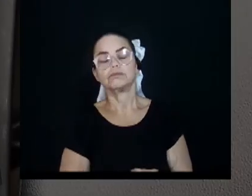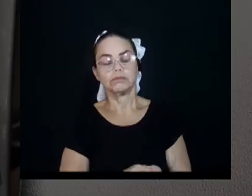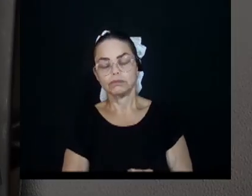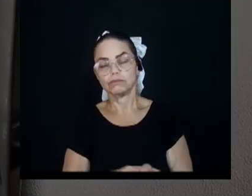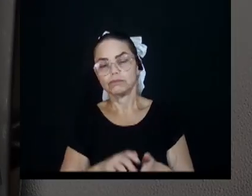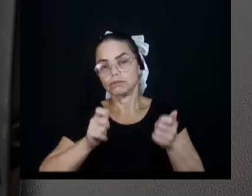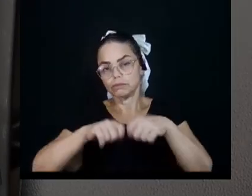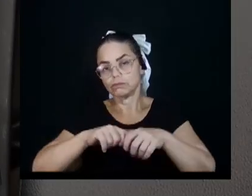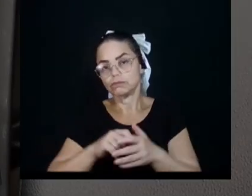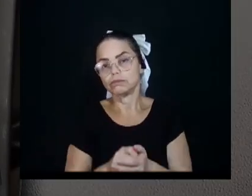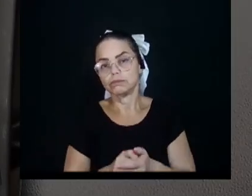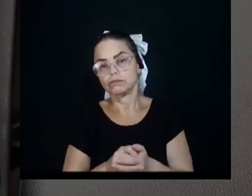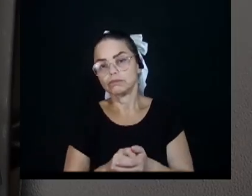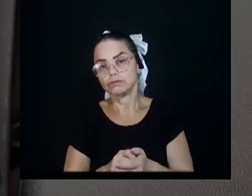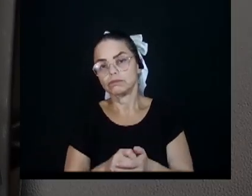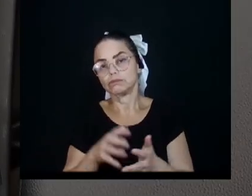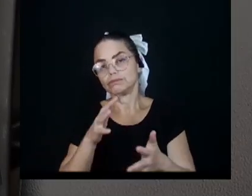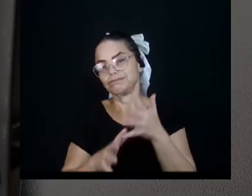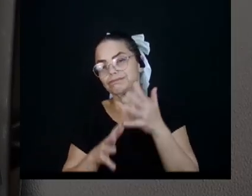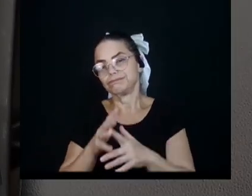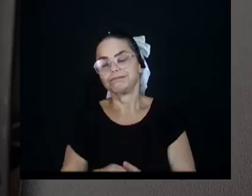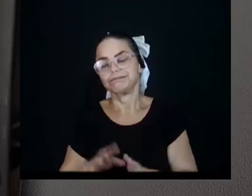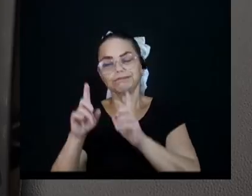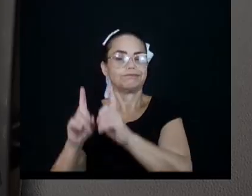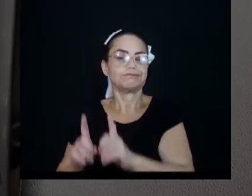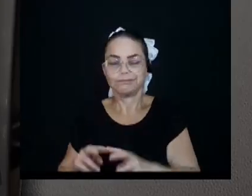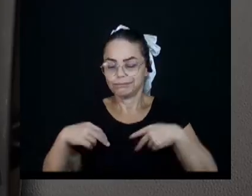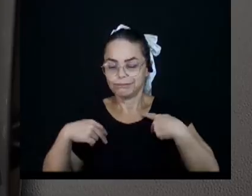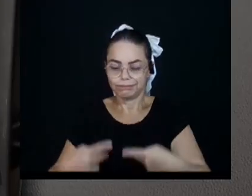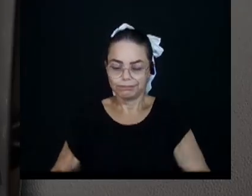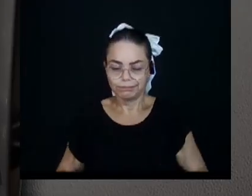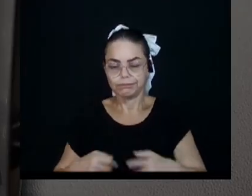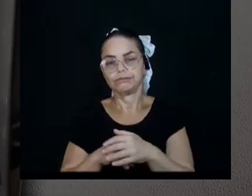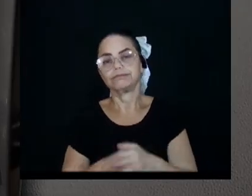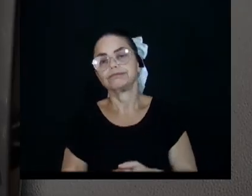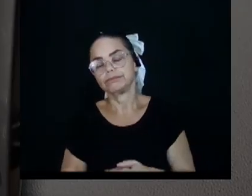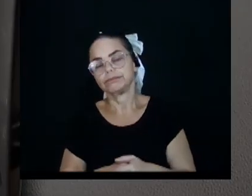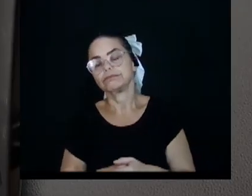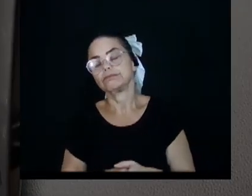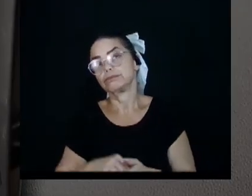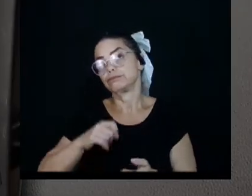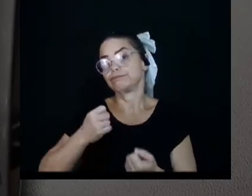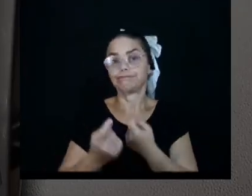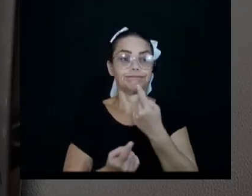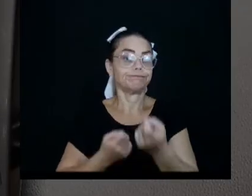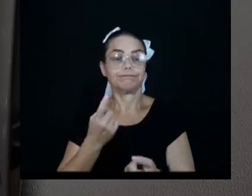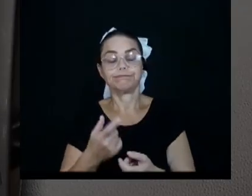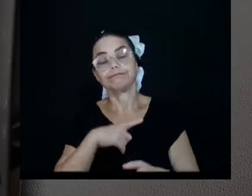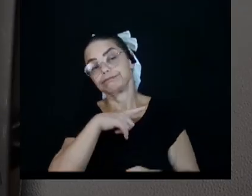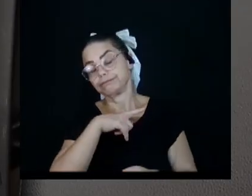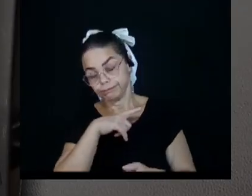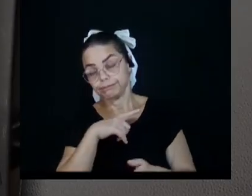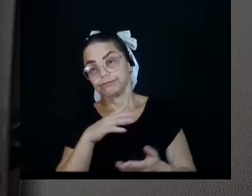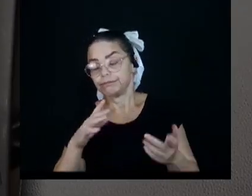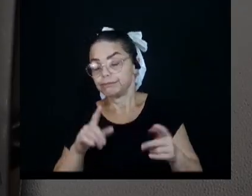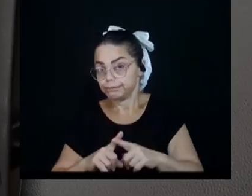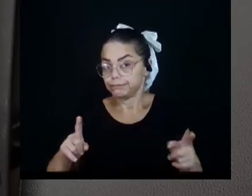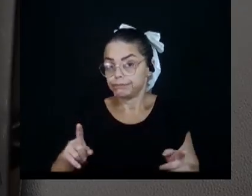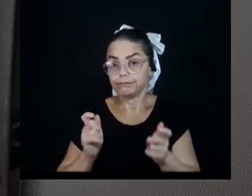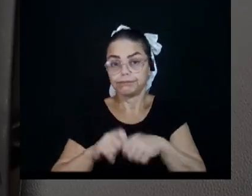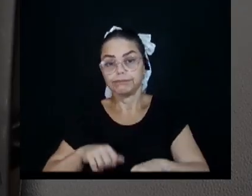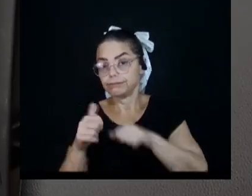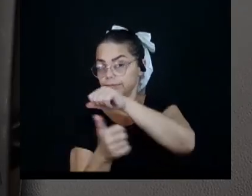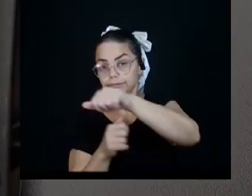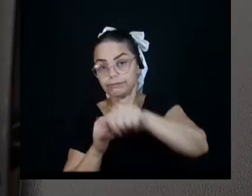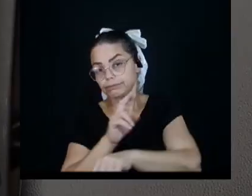a dignidade humana, que são casos raros, mas existem, você pode mudar o nome